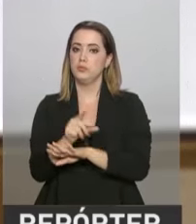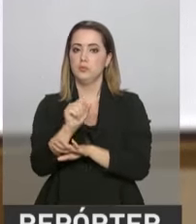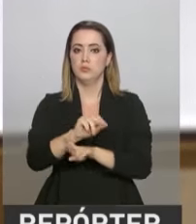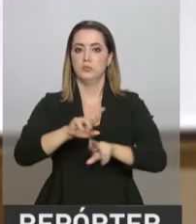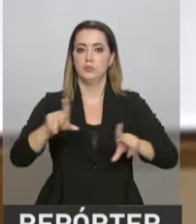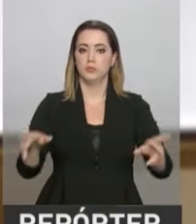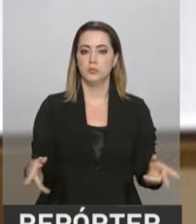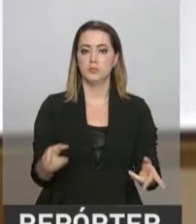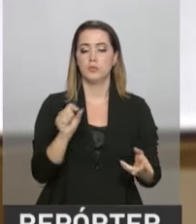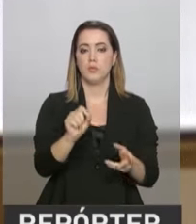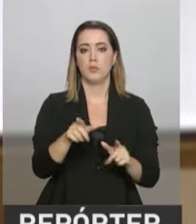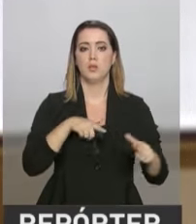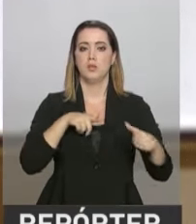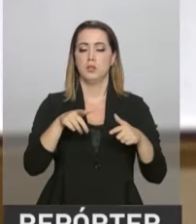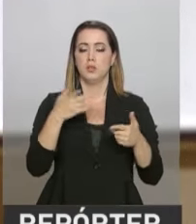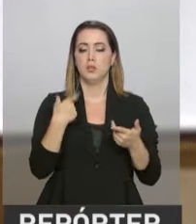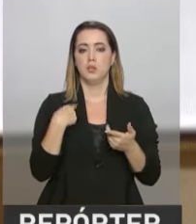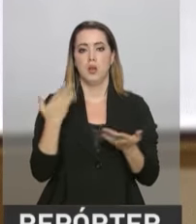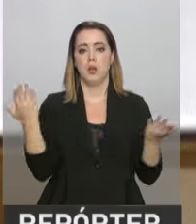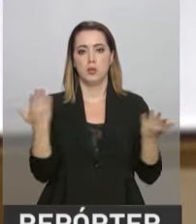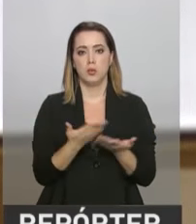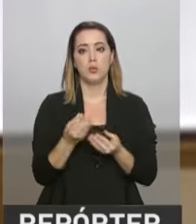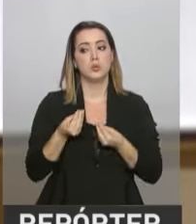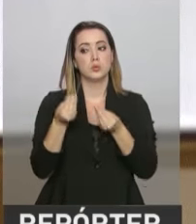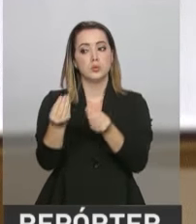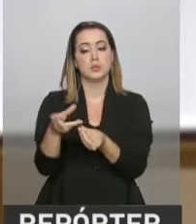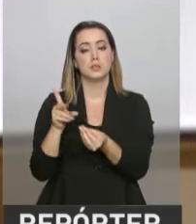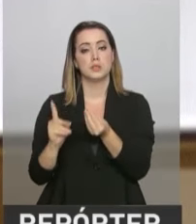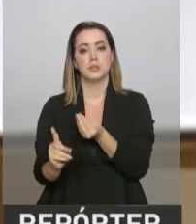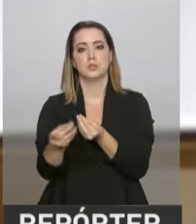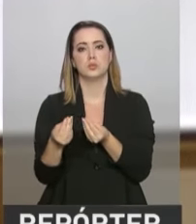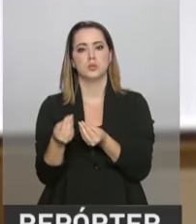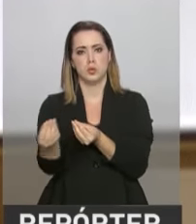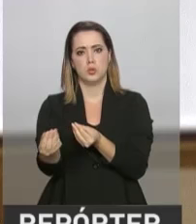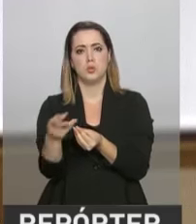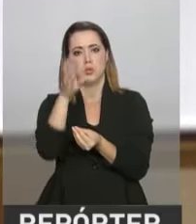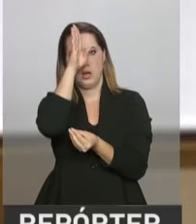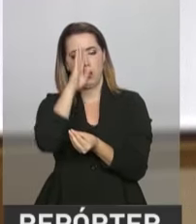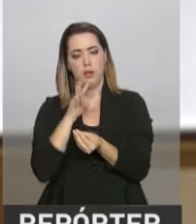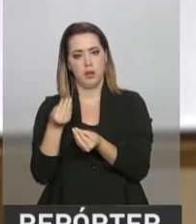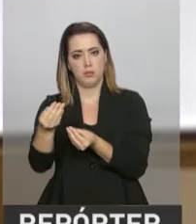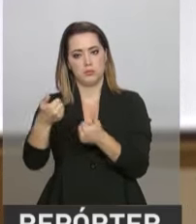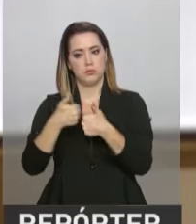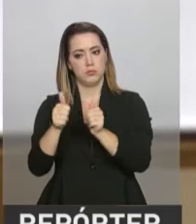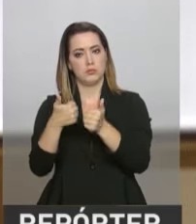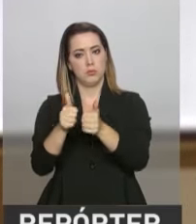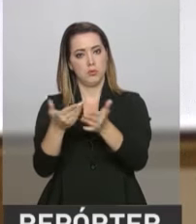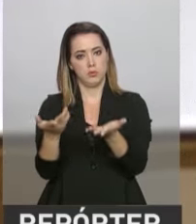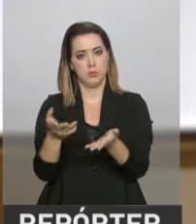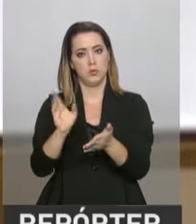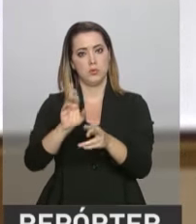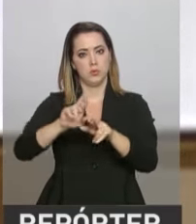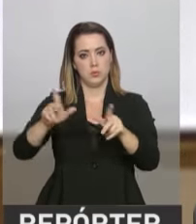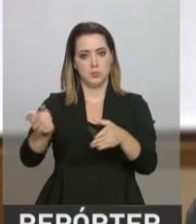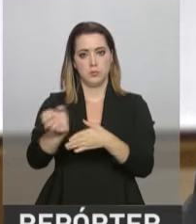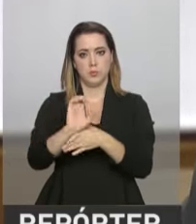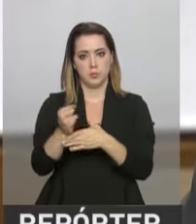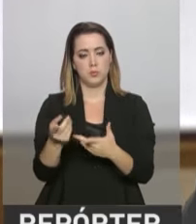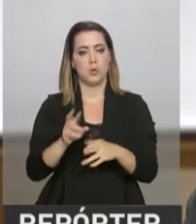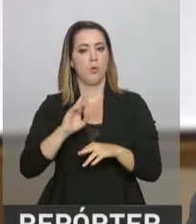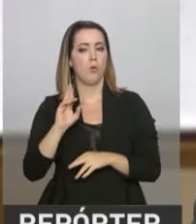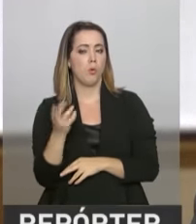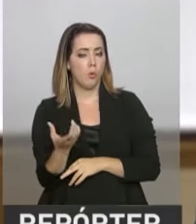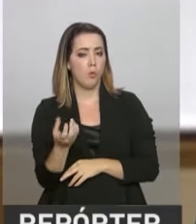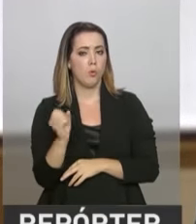essa com essa com esse benefício do id jovem a gratuidade da passagem a gente dá também a o direito para que esses jovens ou para todos os